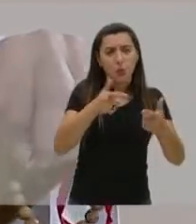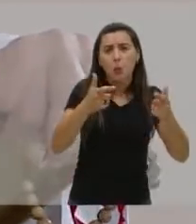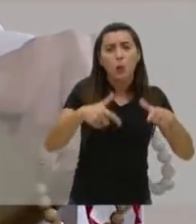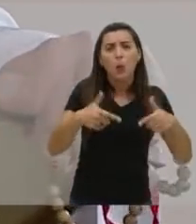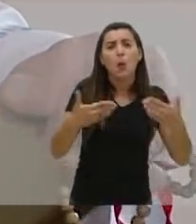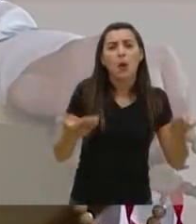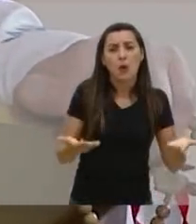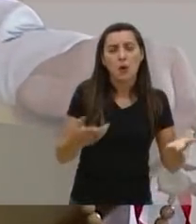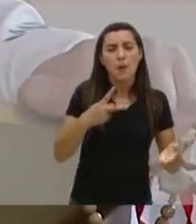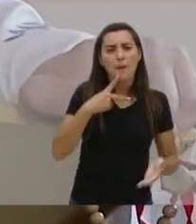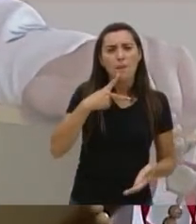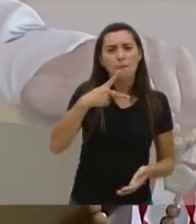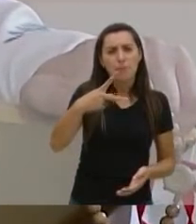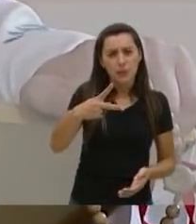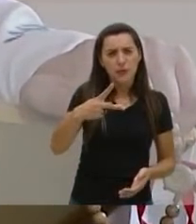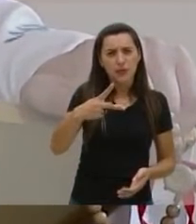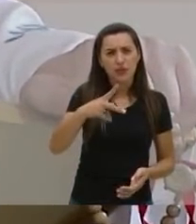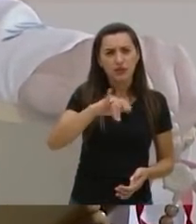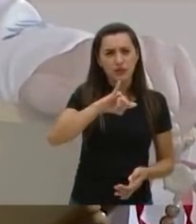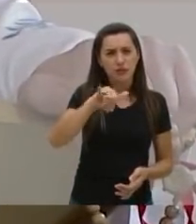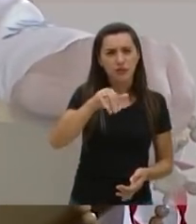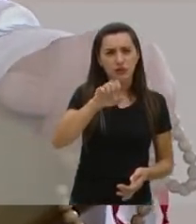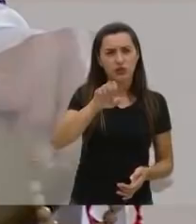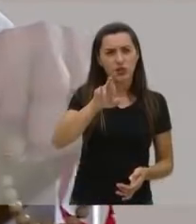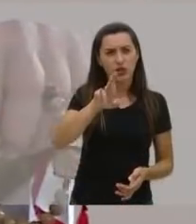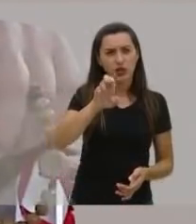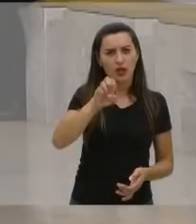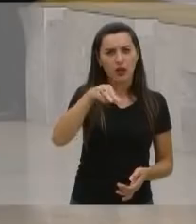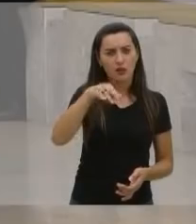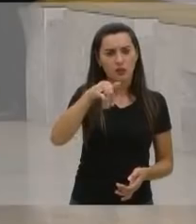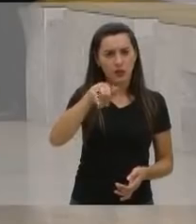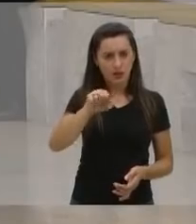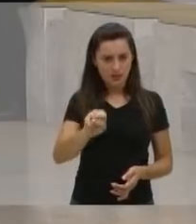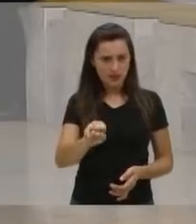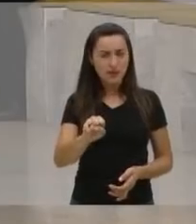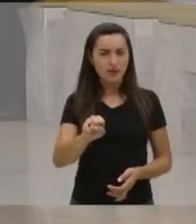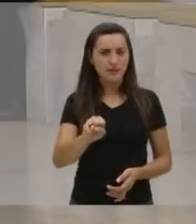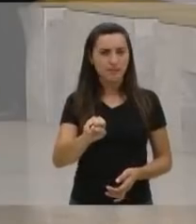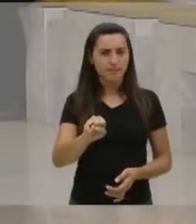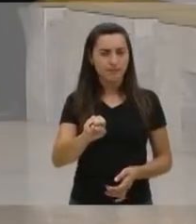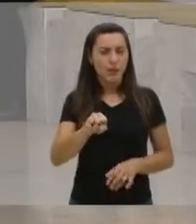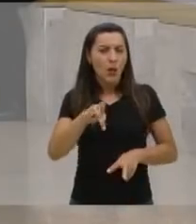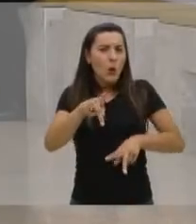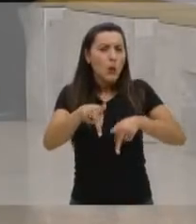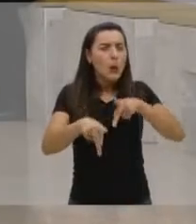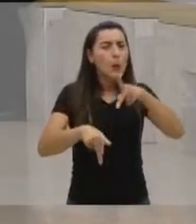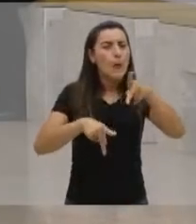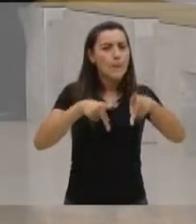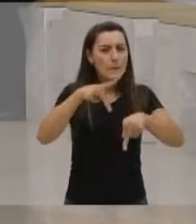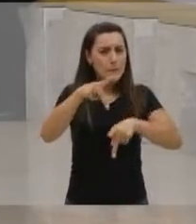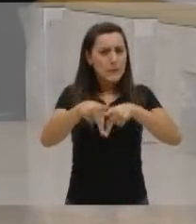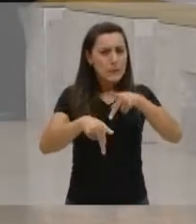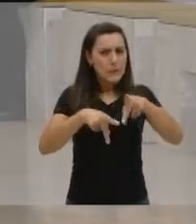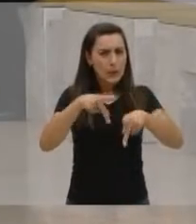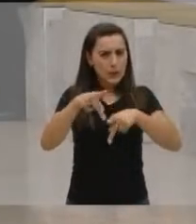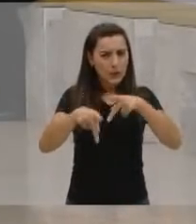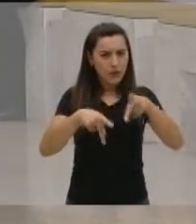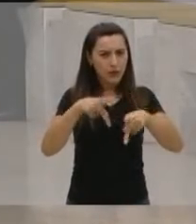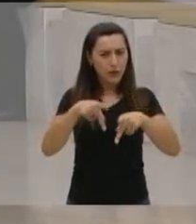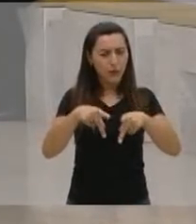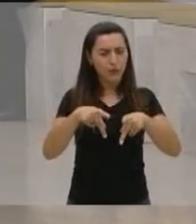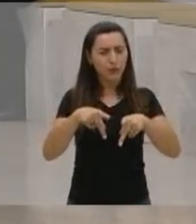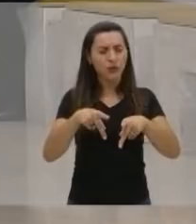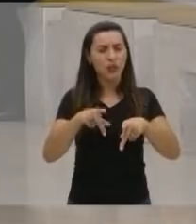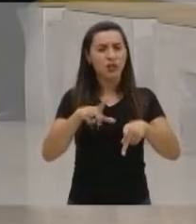é do profeta Jeremias. O povo já estava com as leis, e você tem que